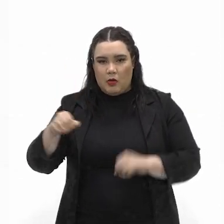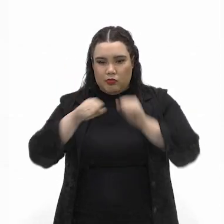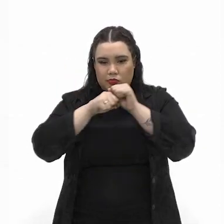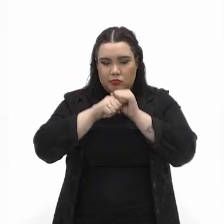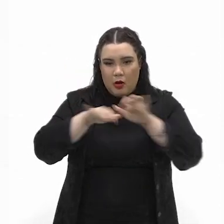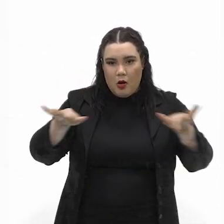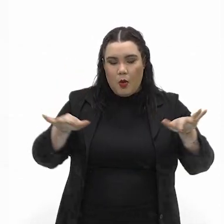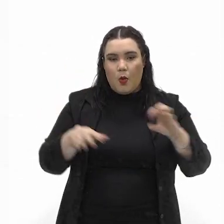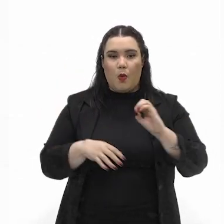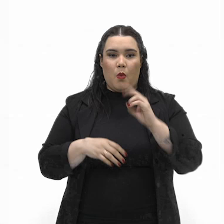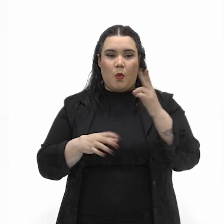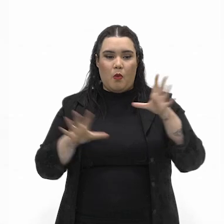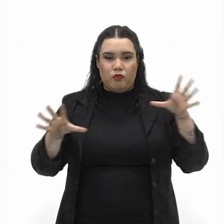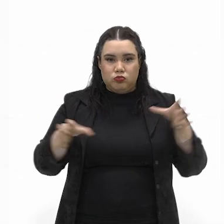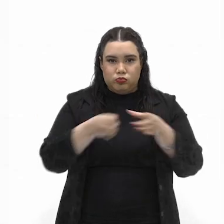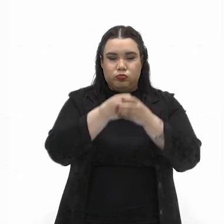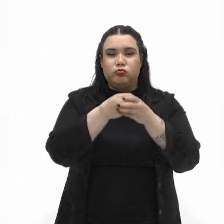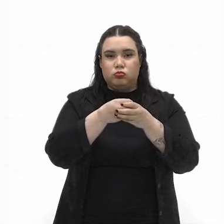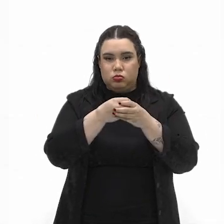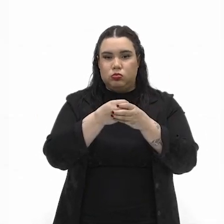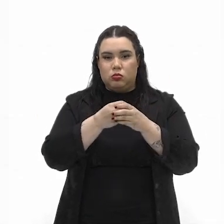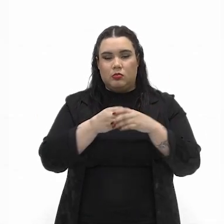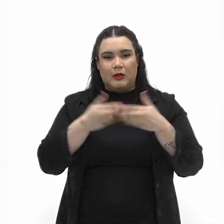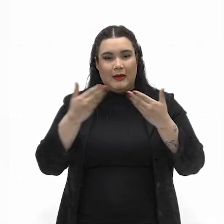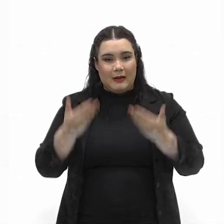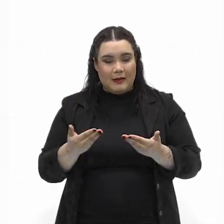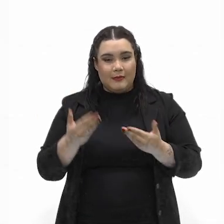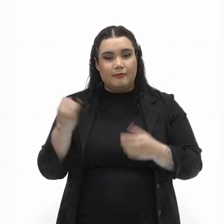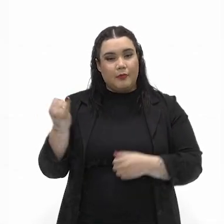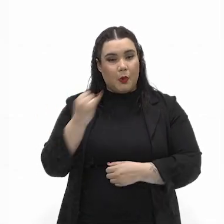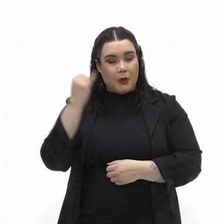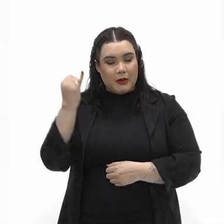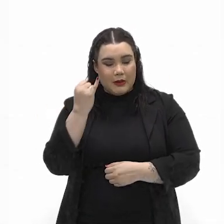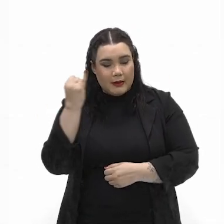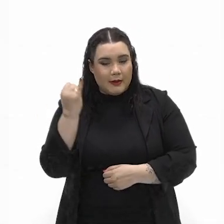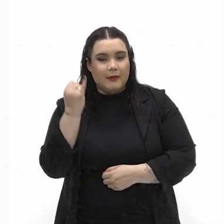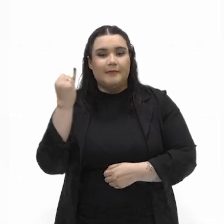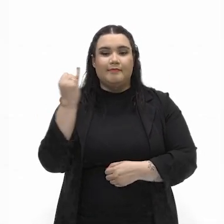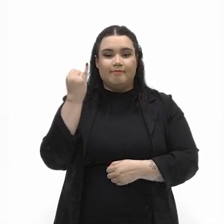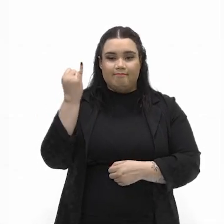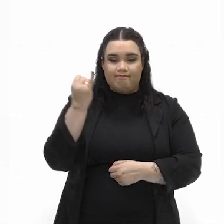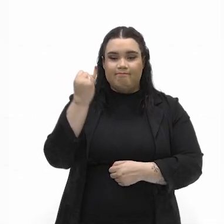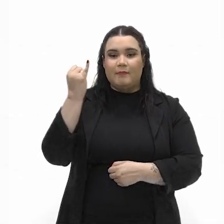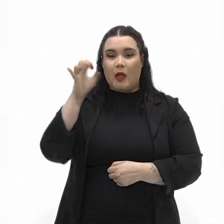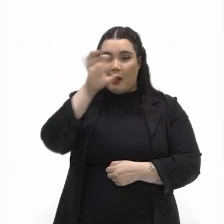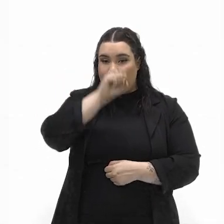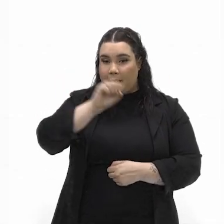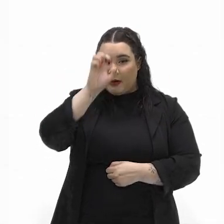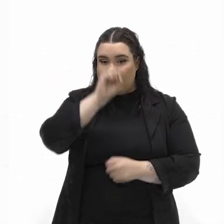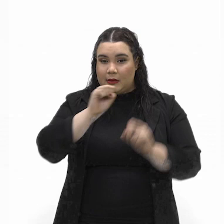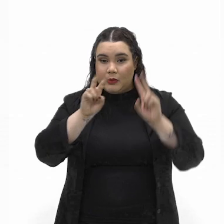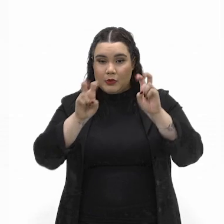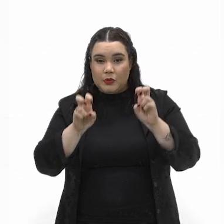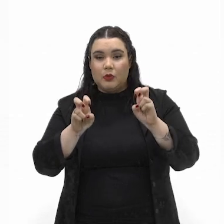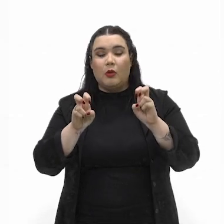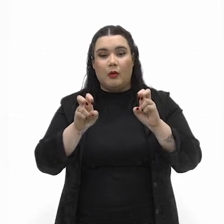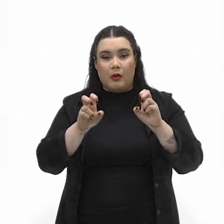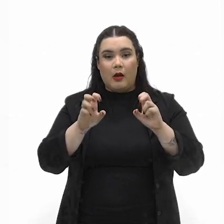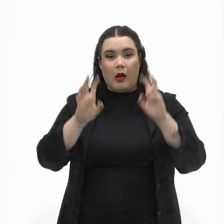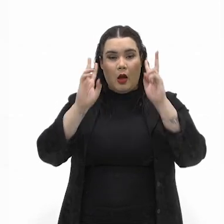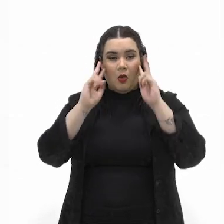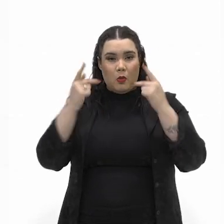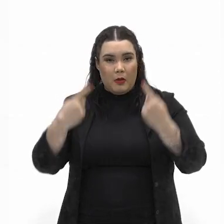fusão nuclear. Pessoal, isso é tão importante, mas tão importante, que a humanidade